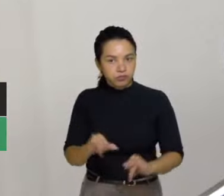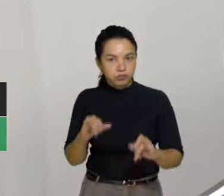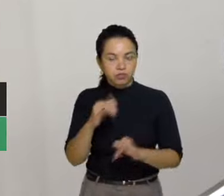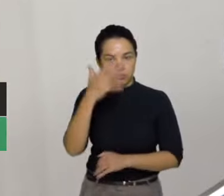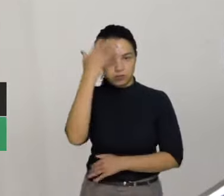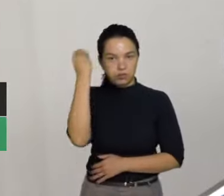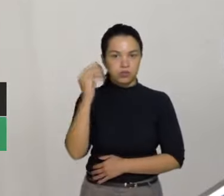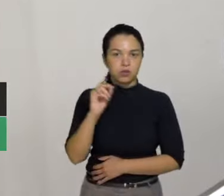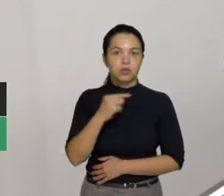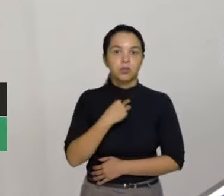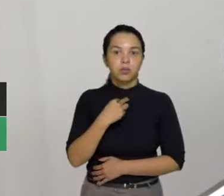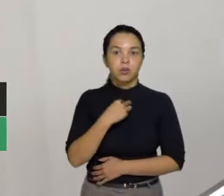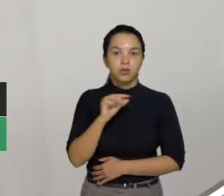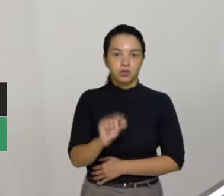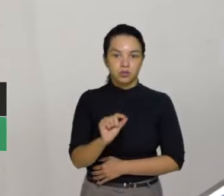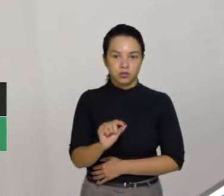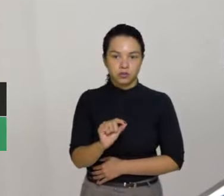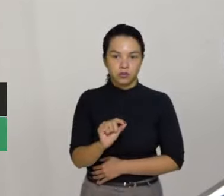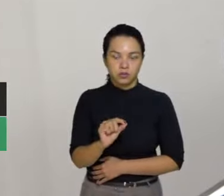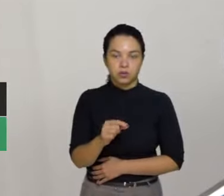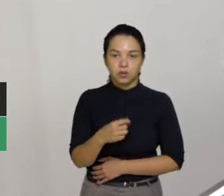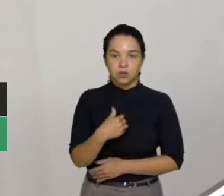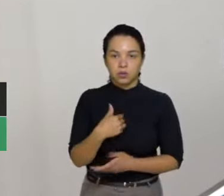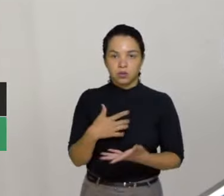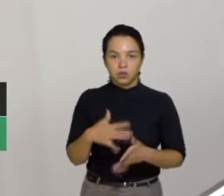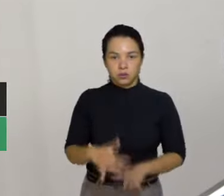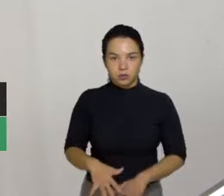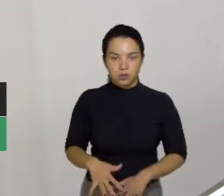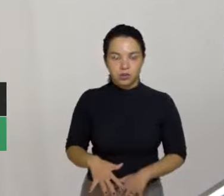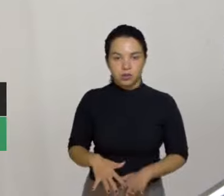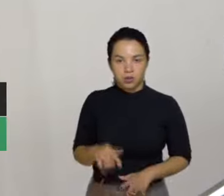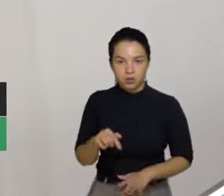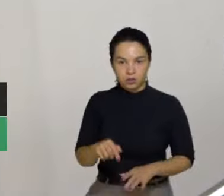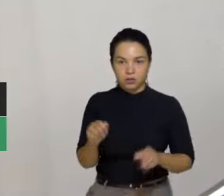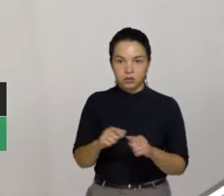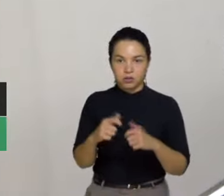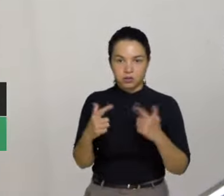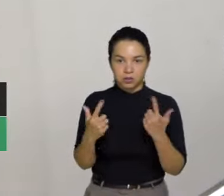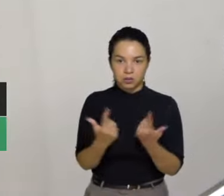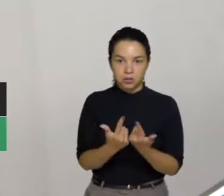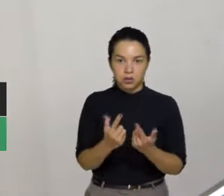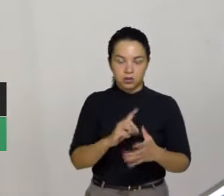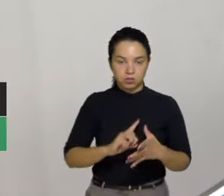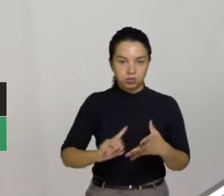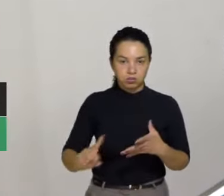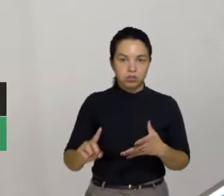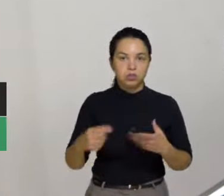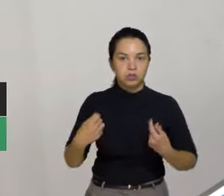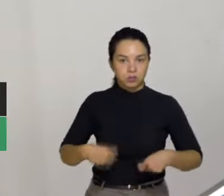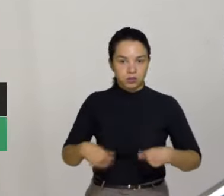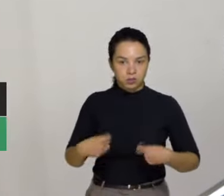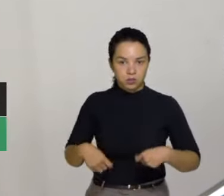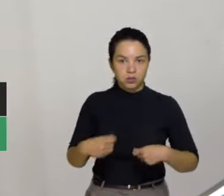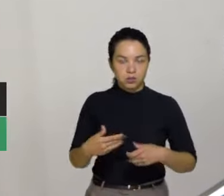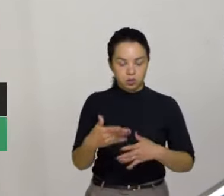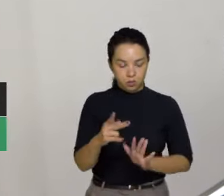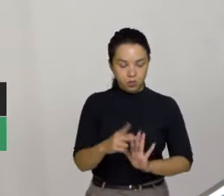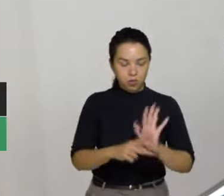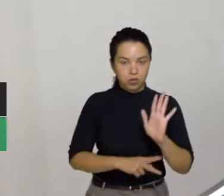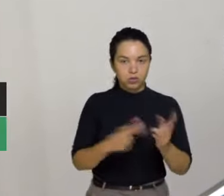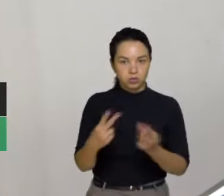coisa, deputado Daniel. Não quero sair dessa Assembleia Legislativa sem, pelo menos, ter o início de um projeto de